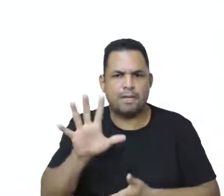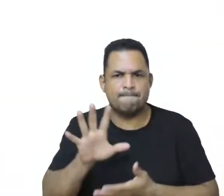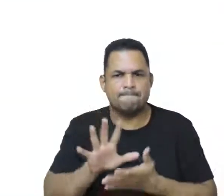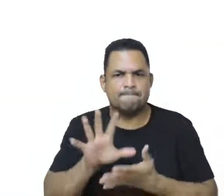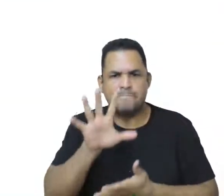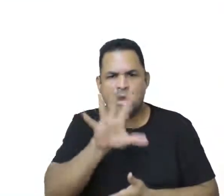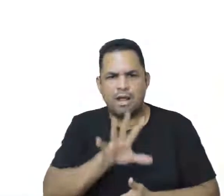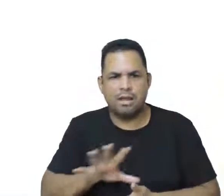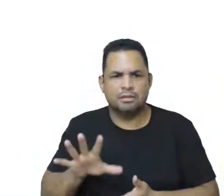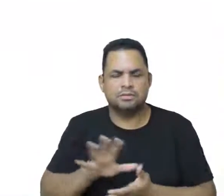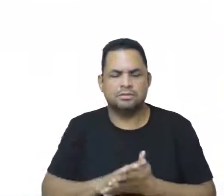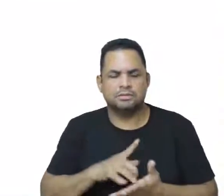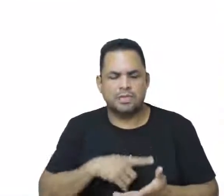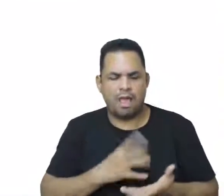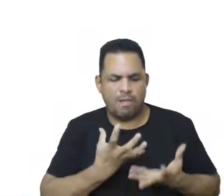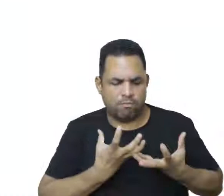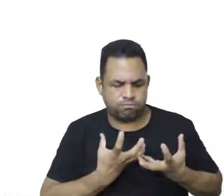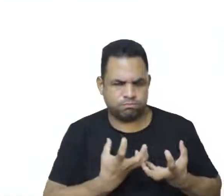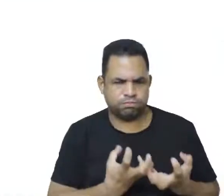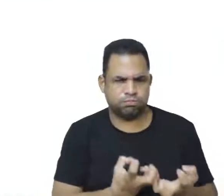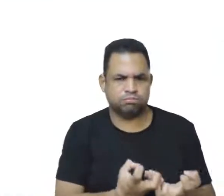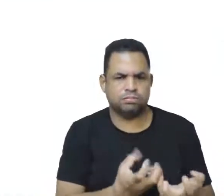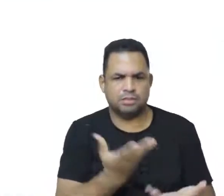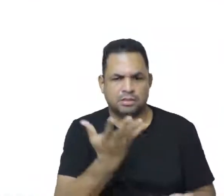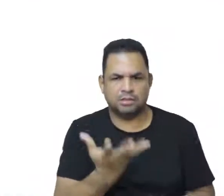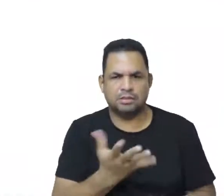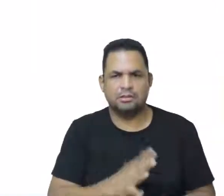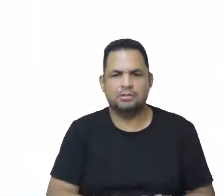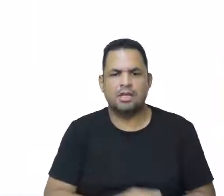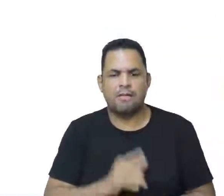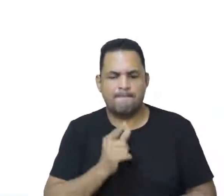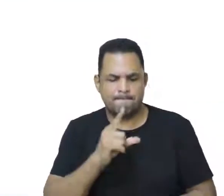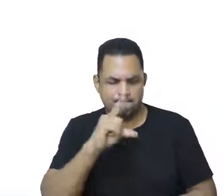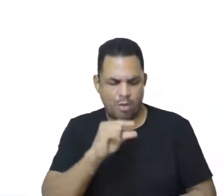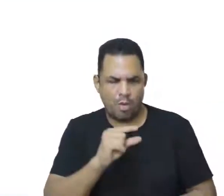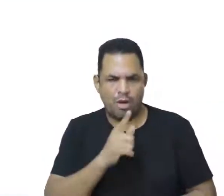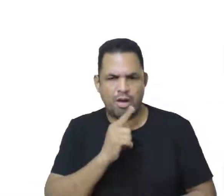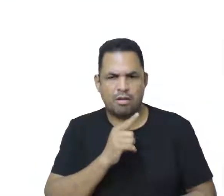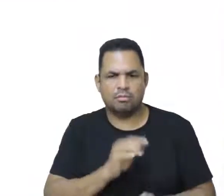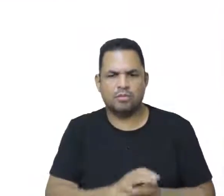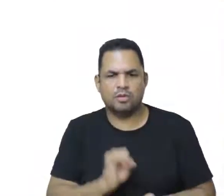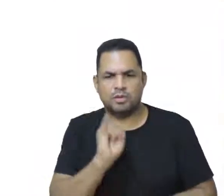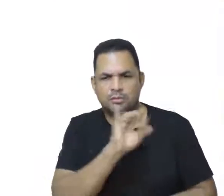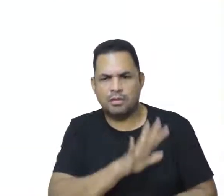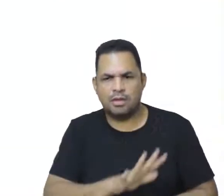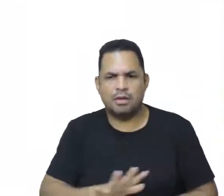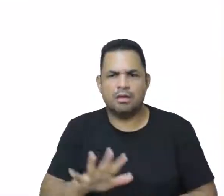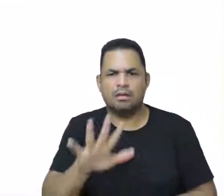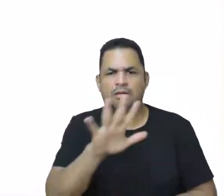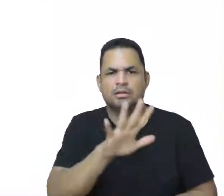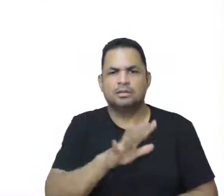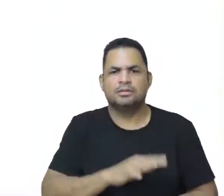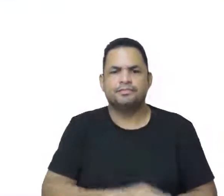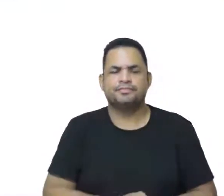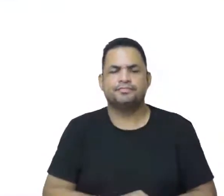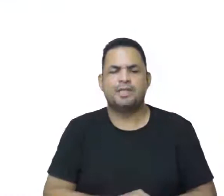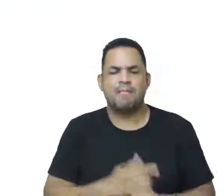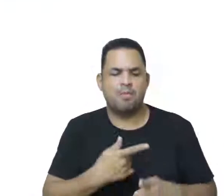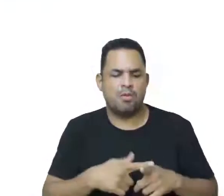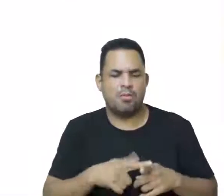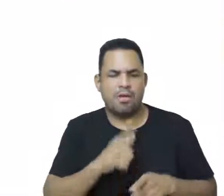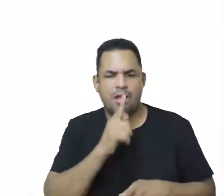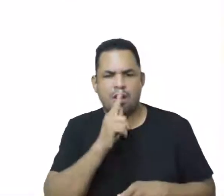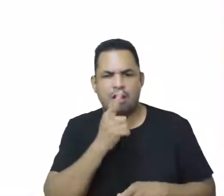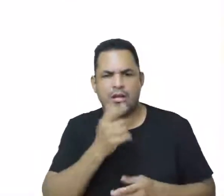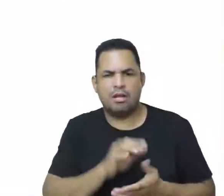nas regiões áridas e semiáridas, onde a água é naturalmente escassa. Olha a imagem aí de crise hídrica.